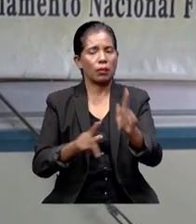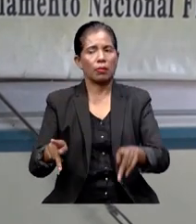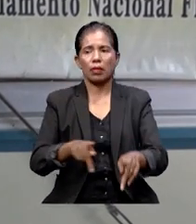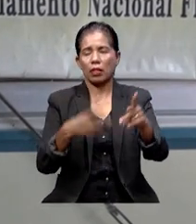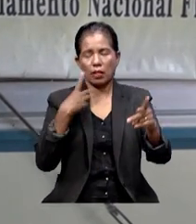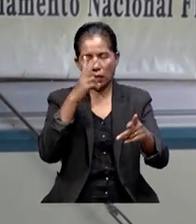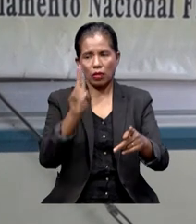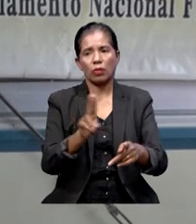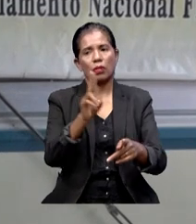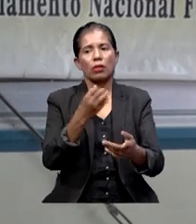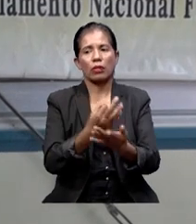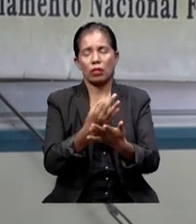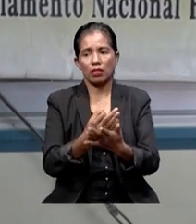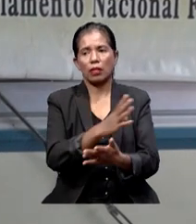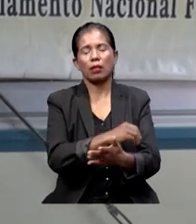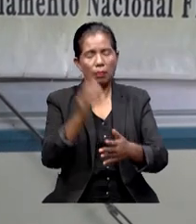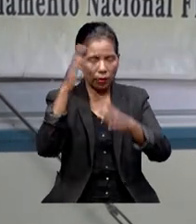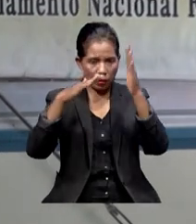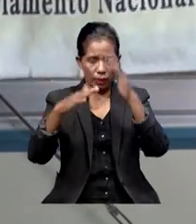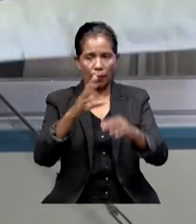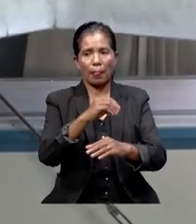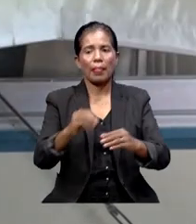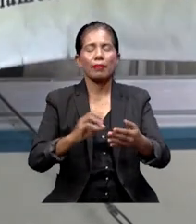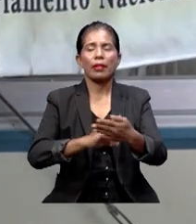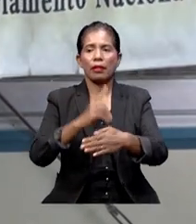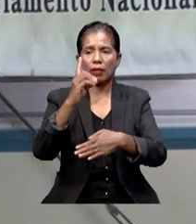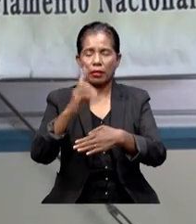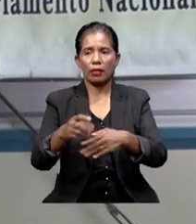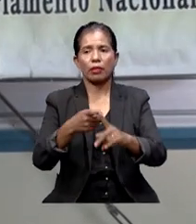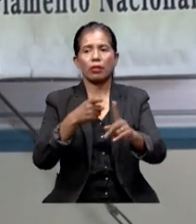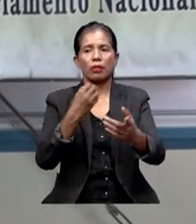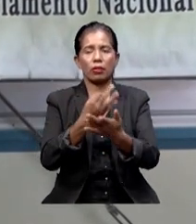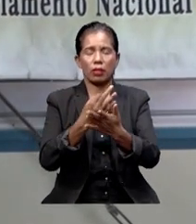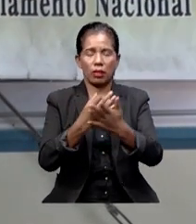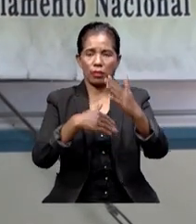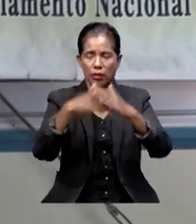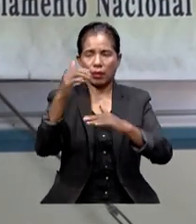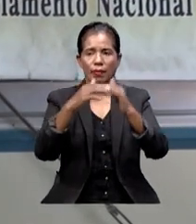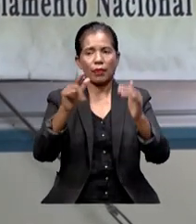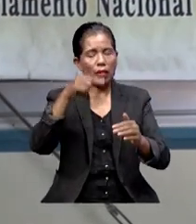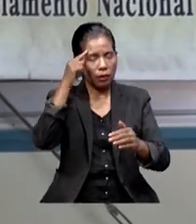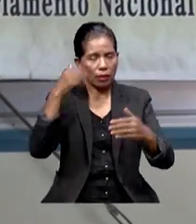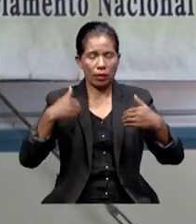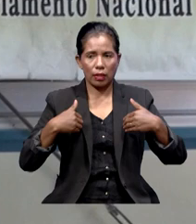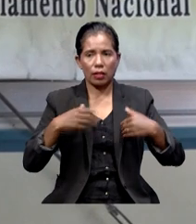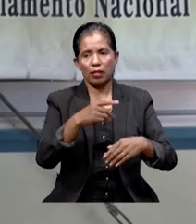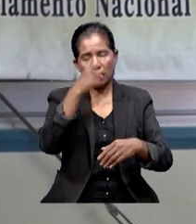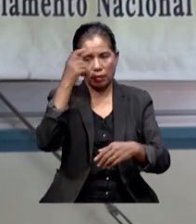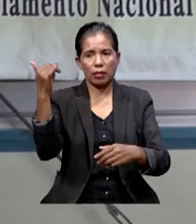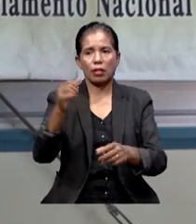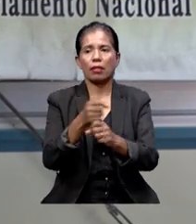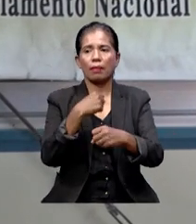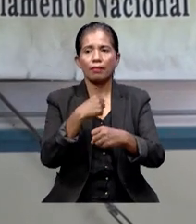tarei na execução né dia que ela só entre problema né mas capital de desenvolvimento e um se fundo infraestrutura. Mas bem, o governo tinha razão, também tinha sido se ralo